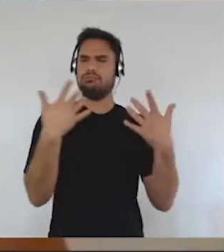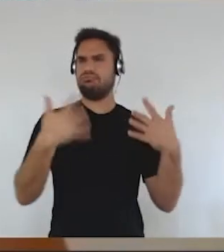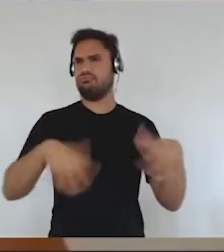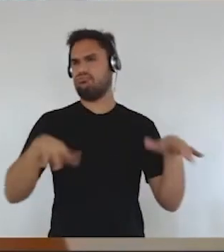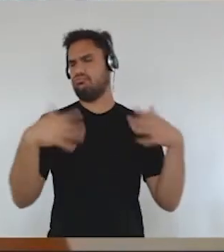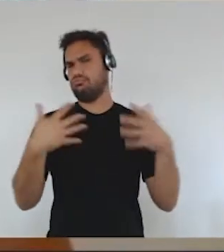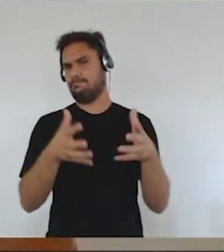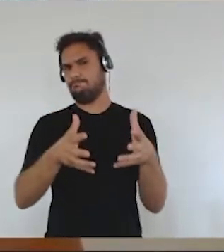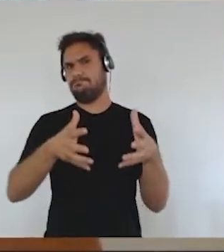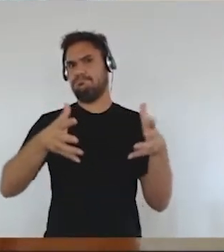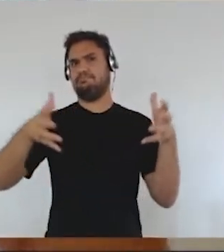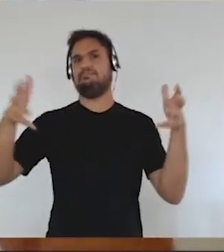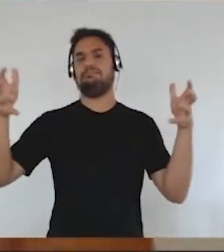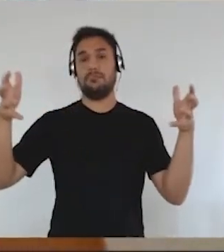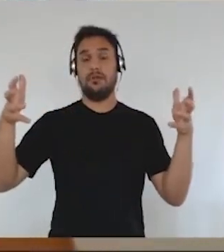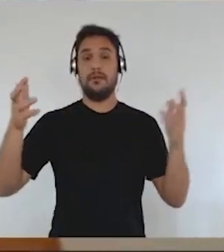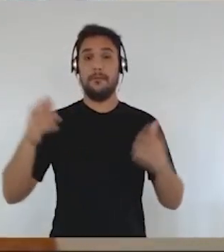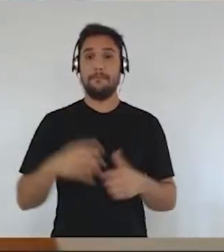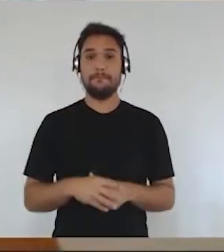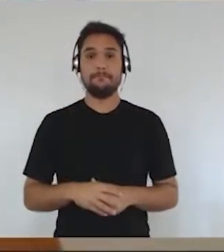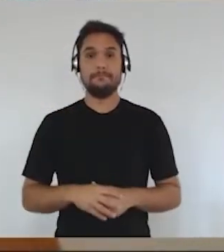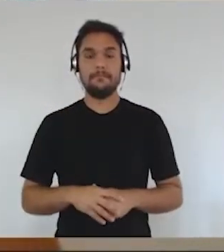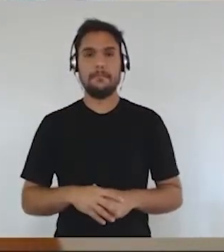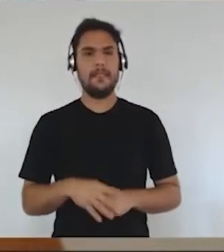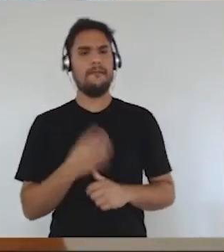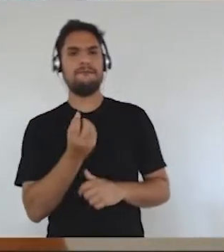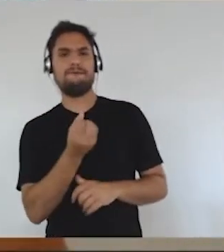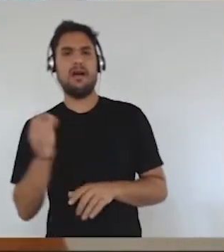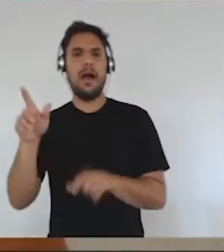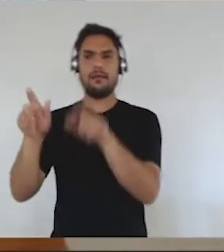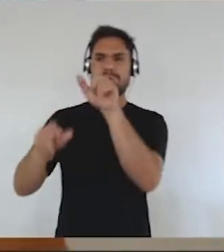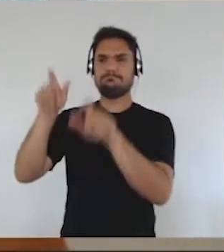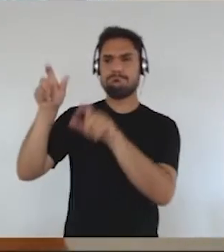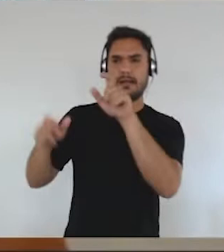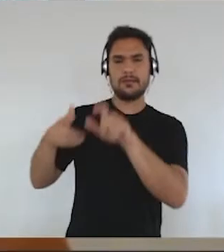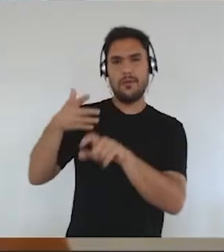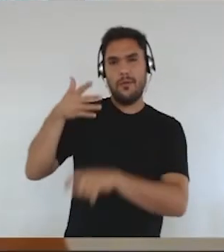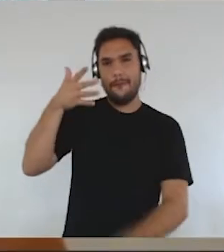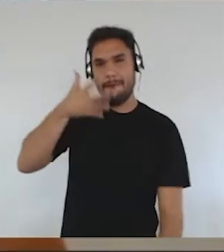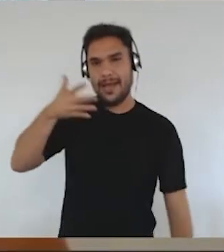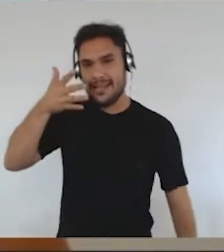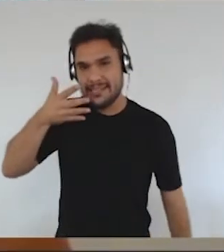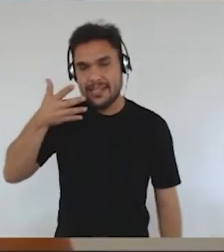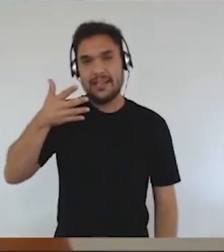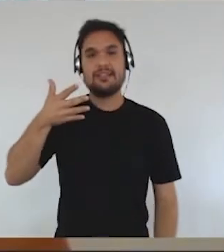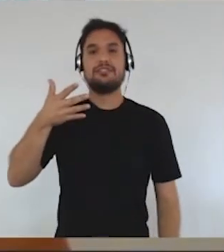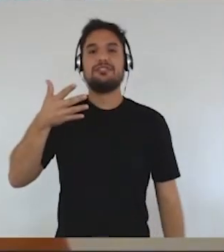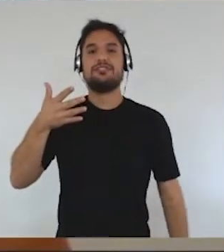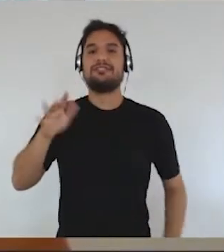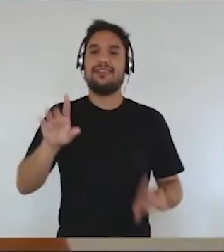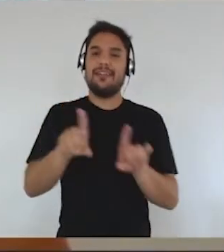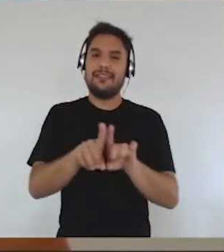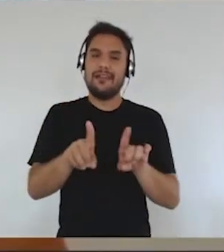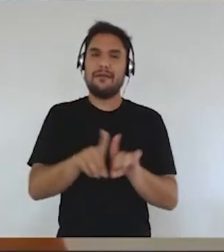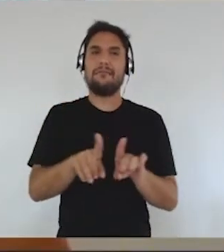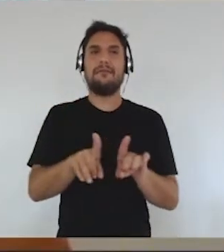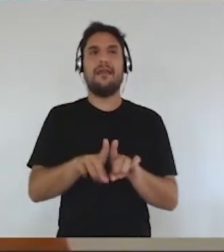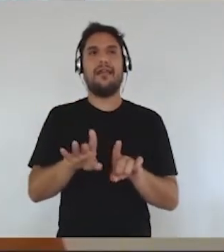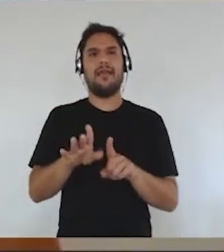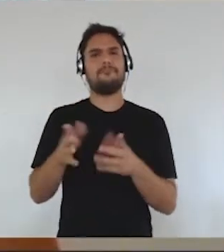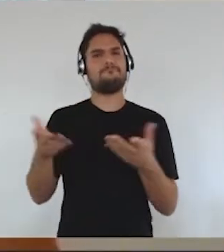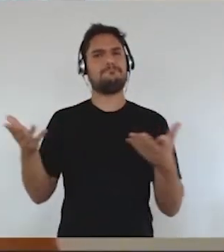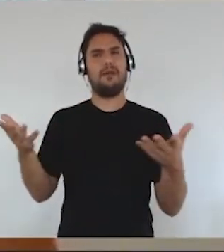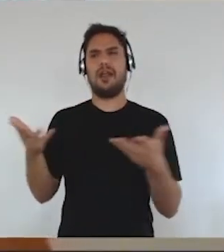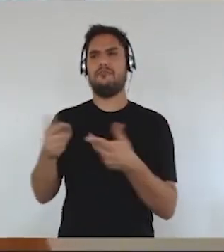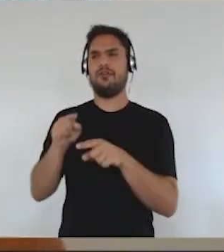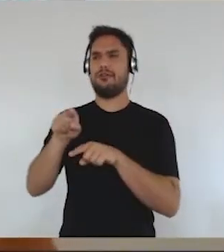gigantesco, realmente de tamanho, de palestrantes, de convidados e também de estrelismo dos